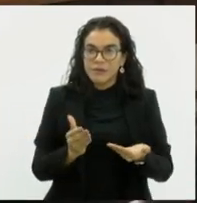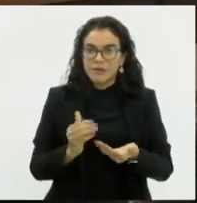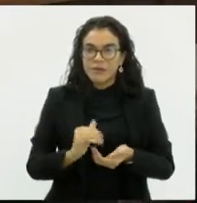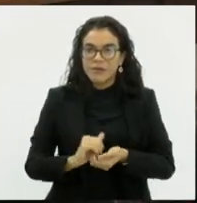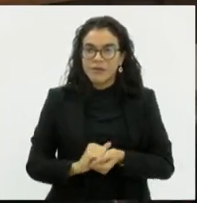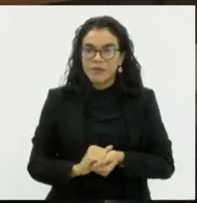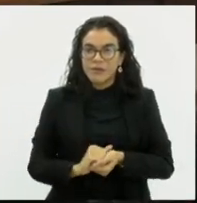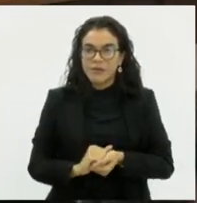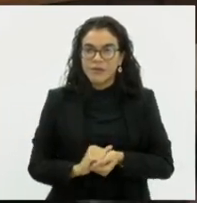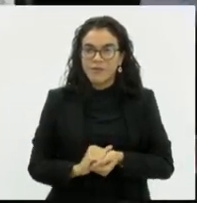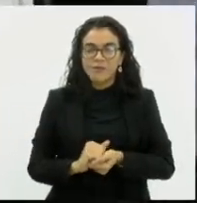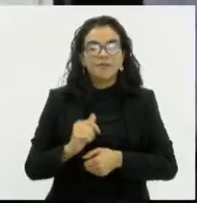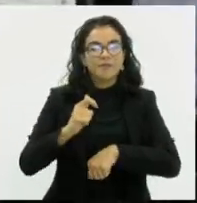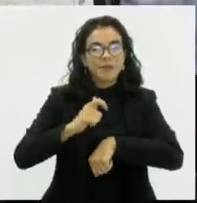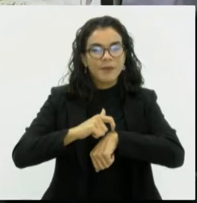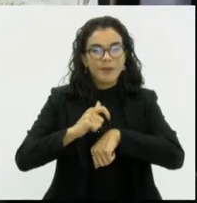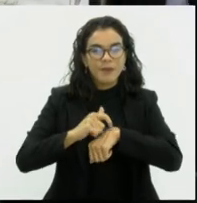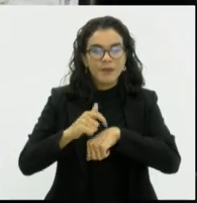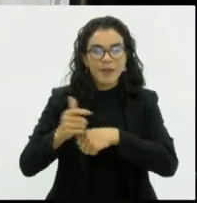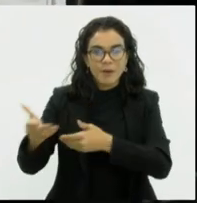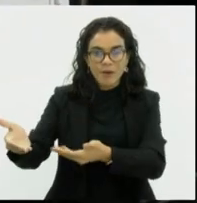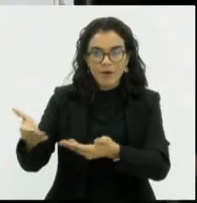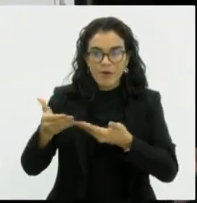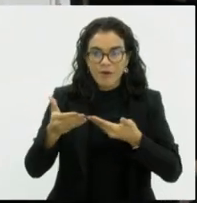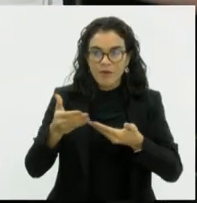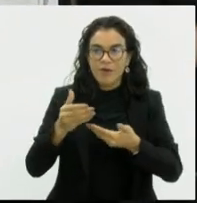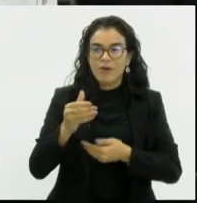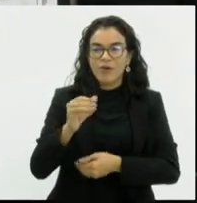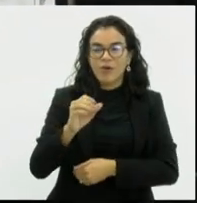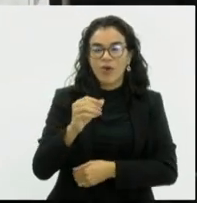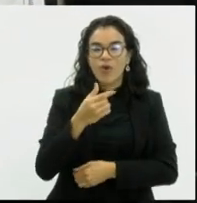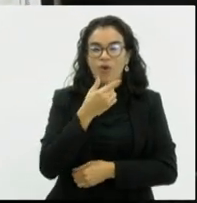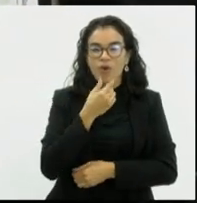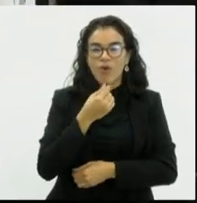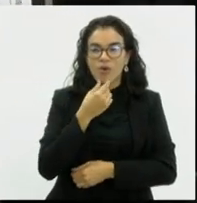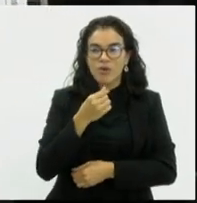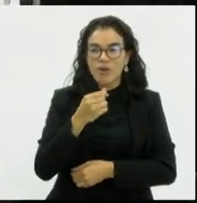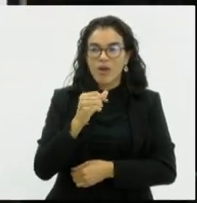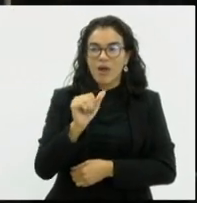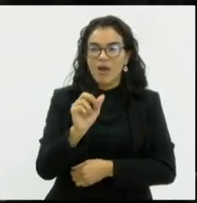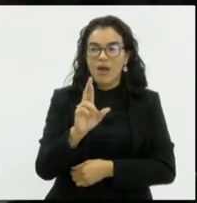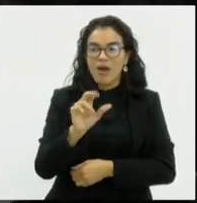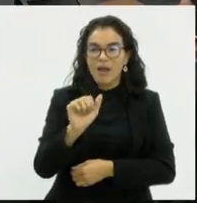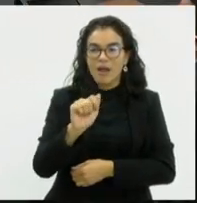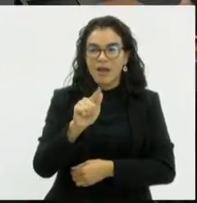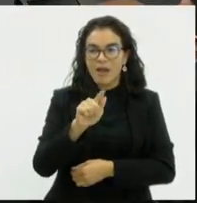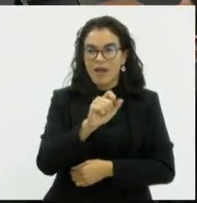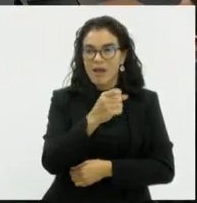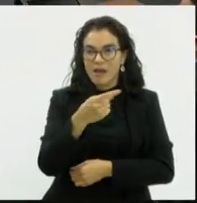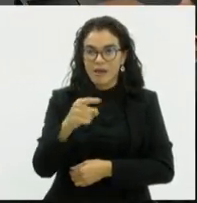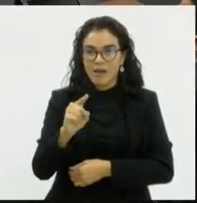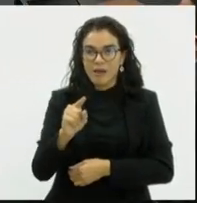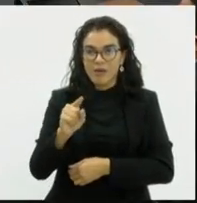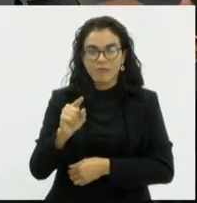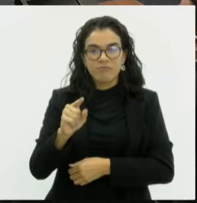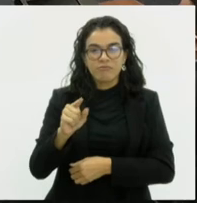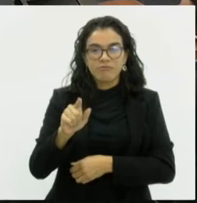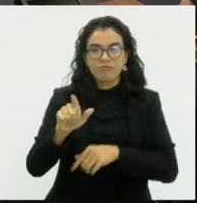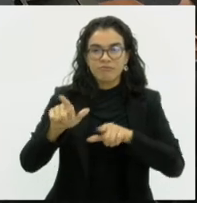Em tempo, convido o senhor Luciano Aragão para que entregue esta